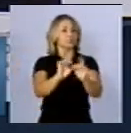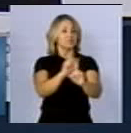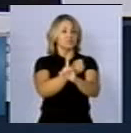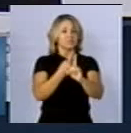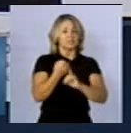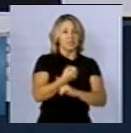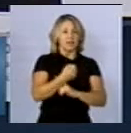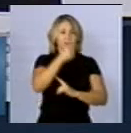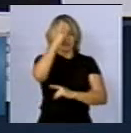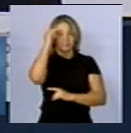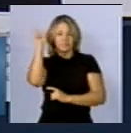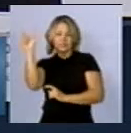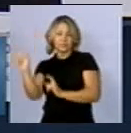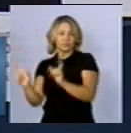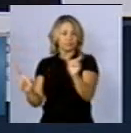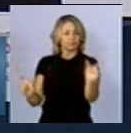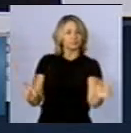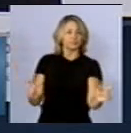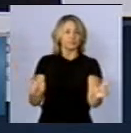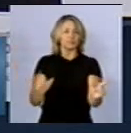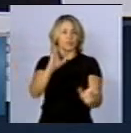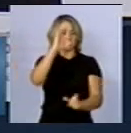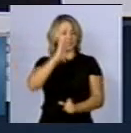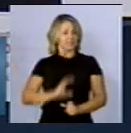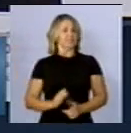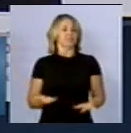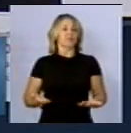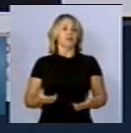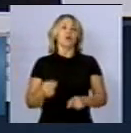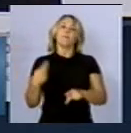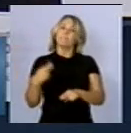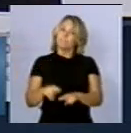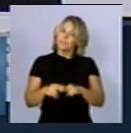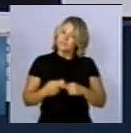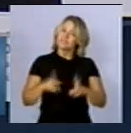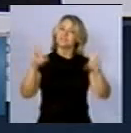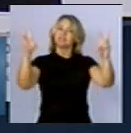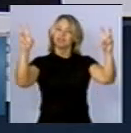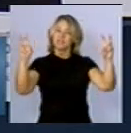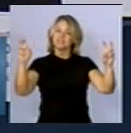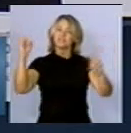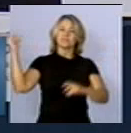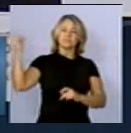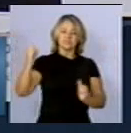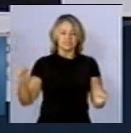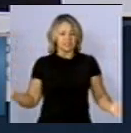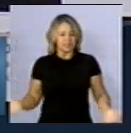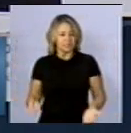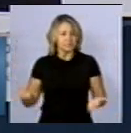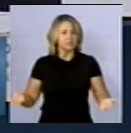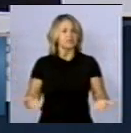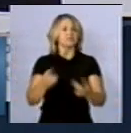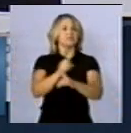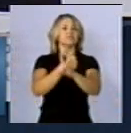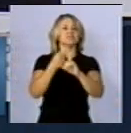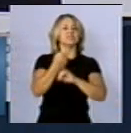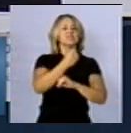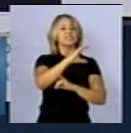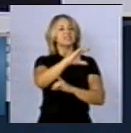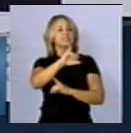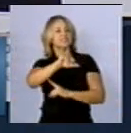enfim como Cidadão em si portanto são questões relevantes que motivam a sociedade civil